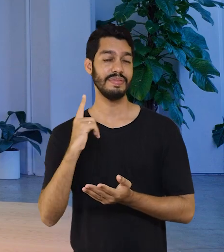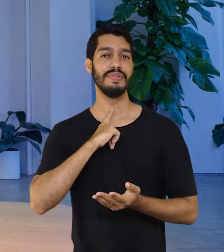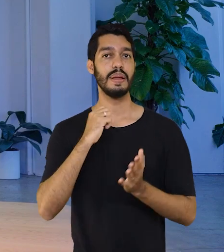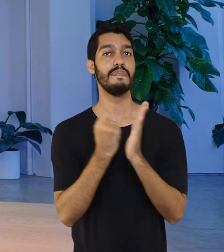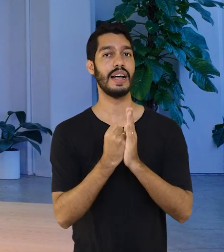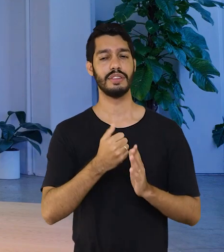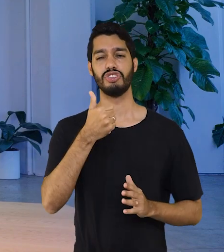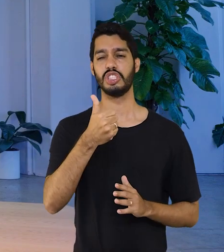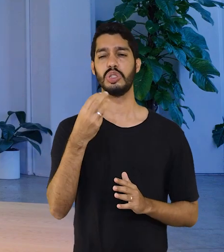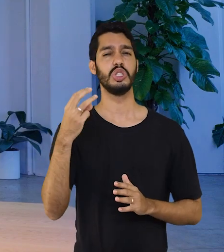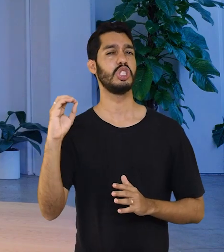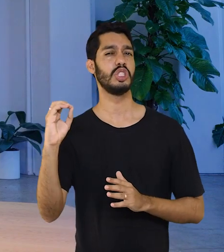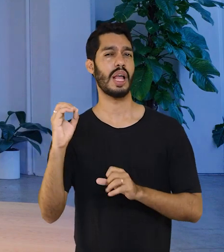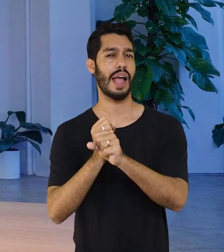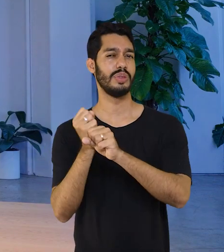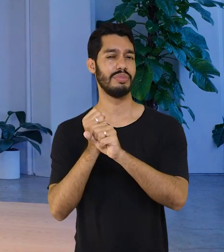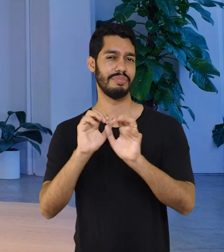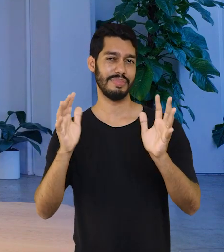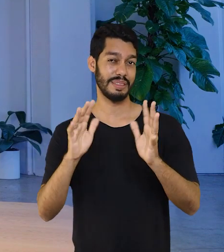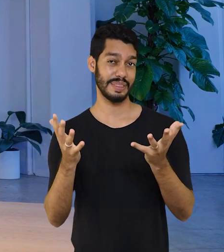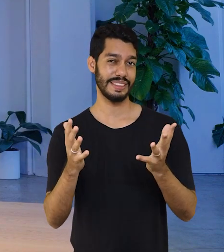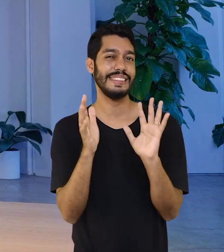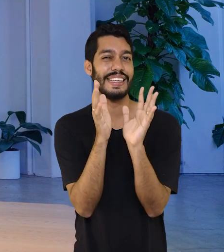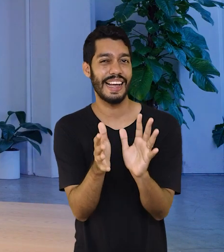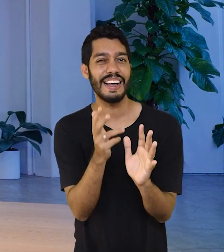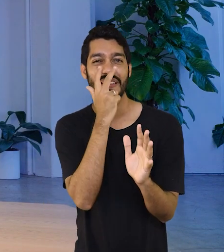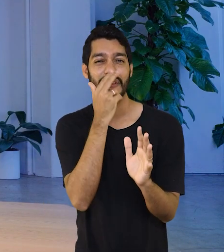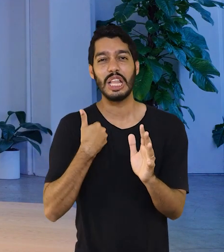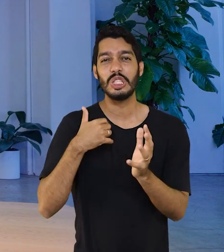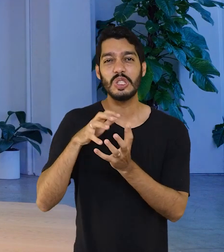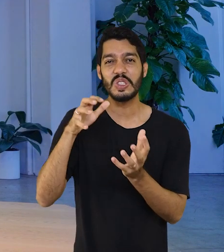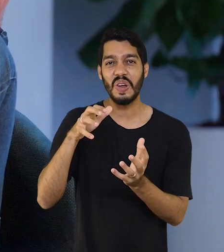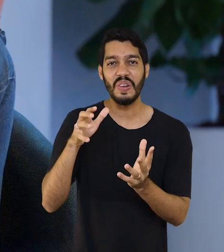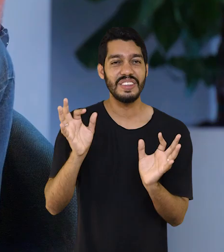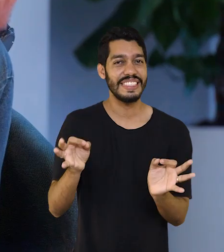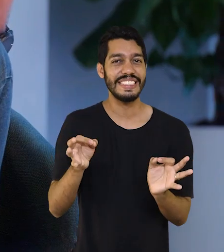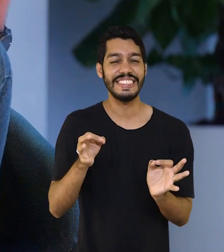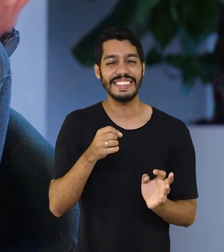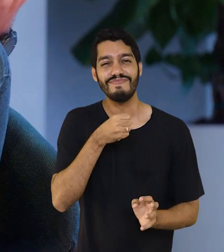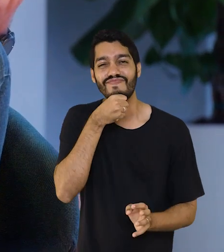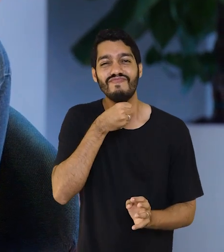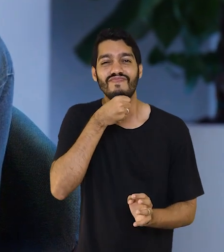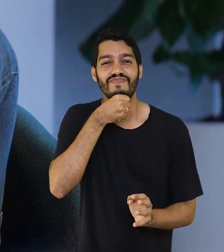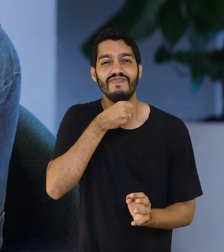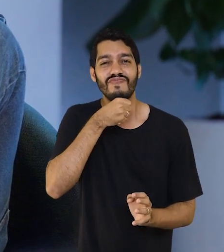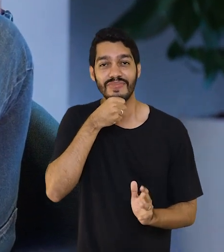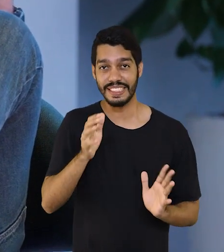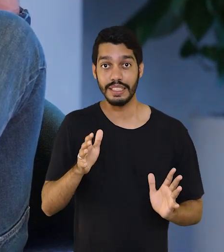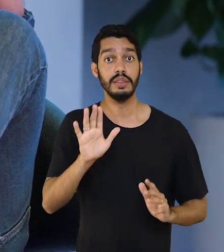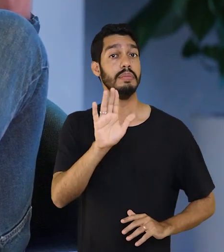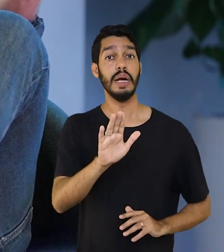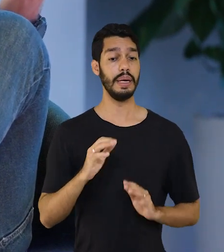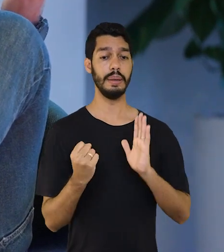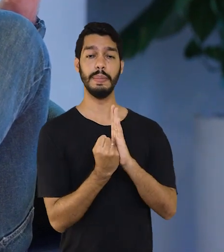de 130 e tantos anos já. É uma senhorinha, né? Passou dos 100 já. E